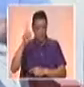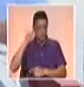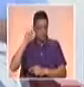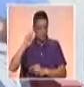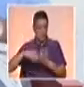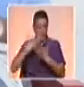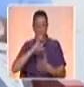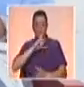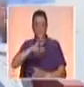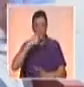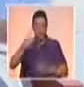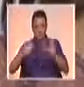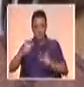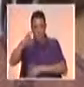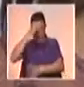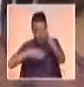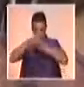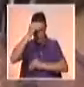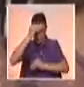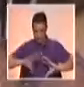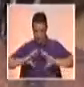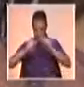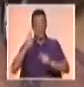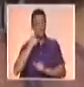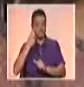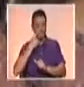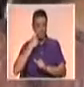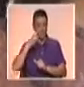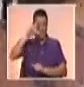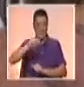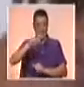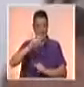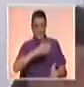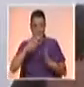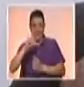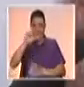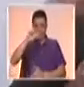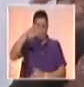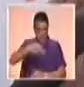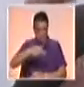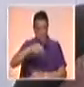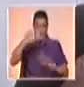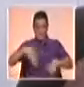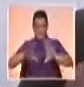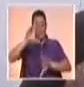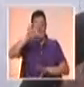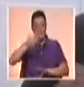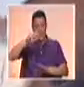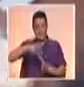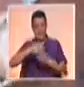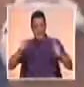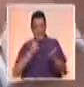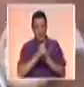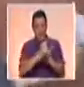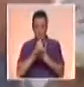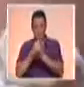dar resposta a pessoas que querem aprender ou desenvolver conhecimentos em termos de língua gestual, mas também como material de apoio